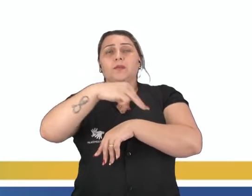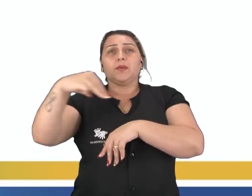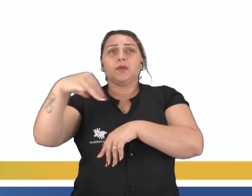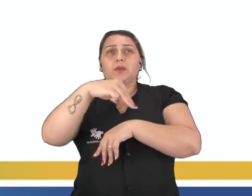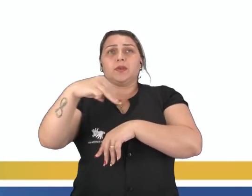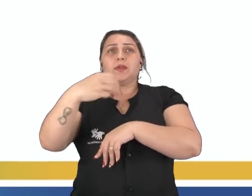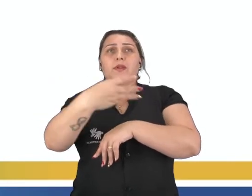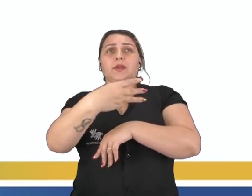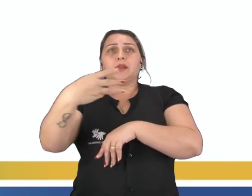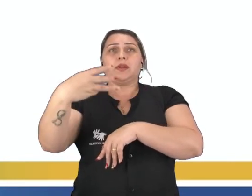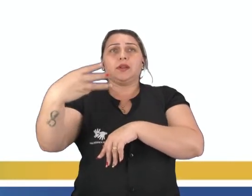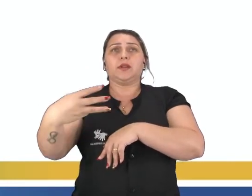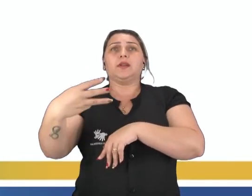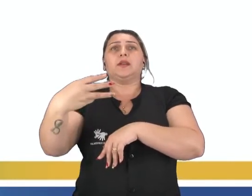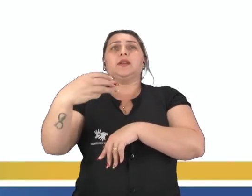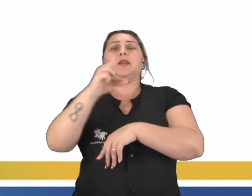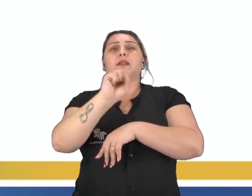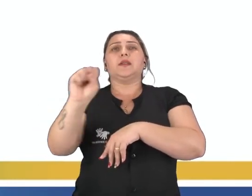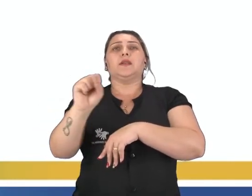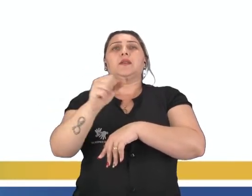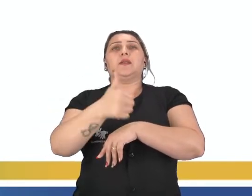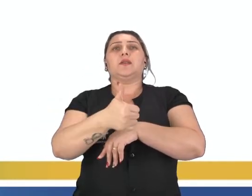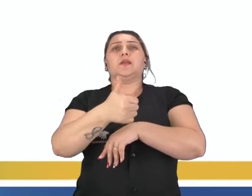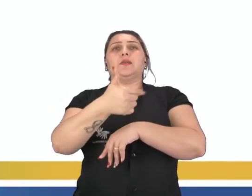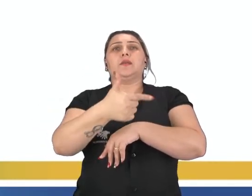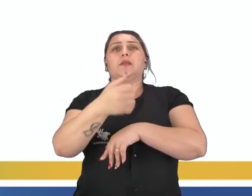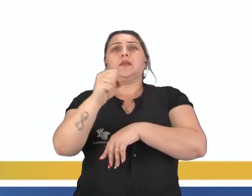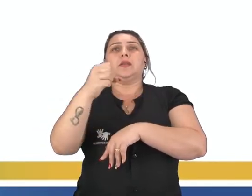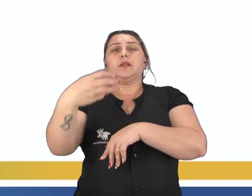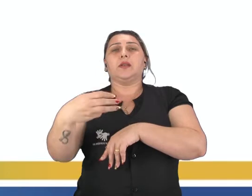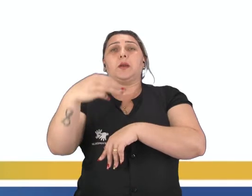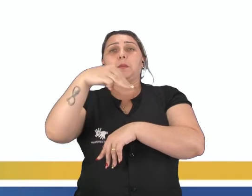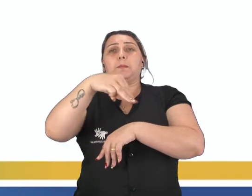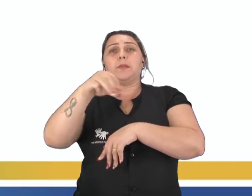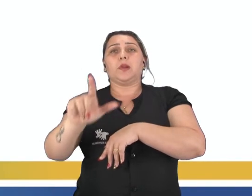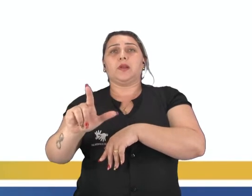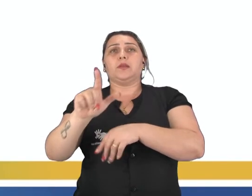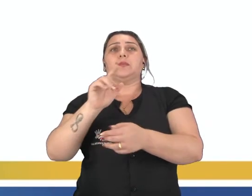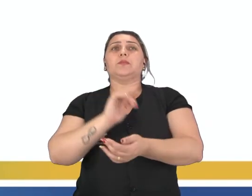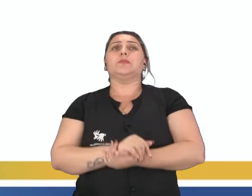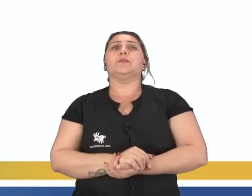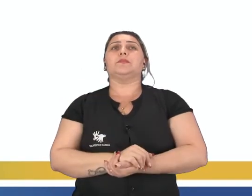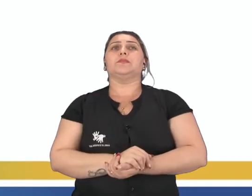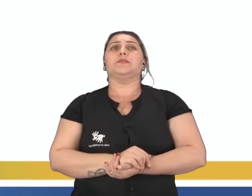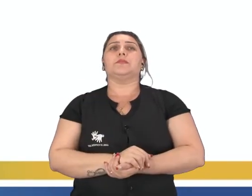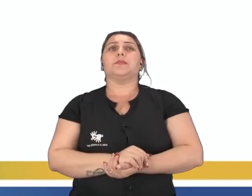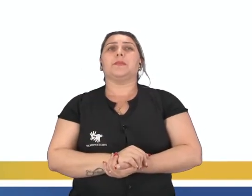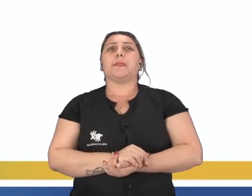minutos, 33 segundos e 283 milésimos.